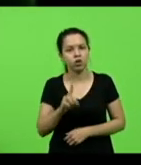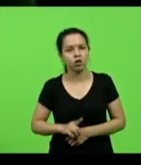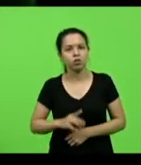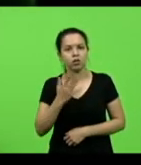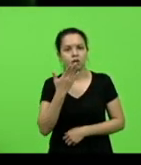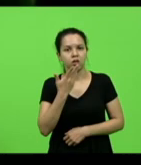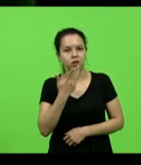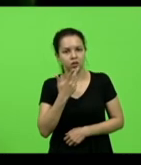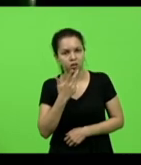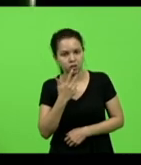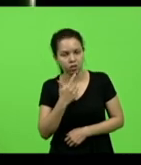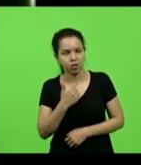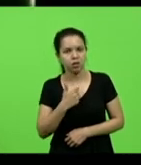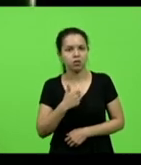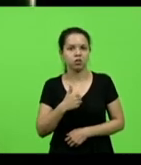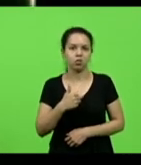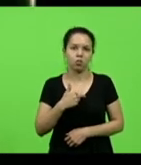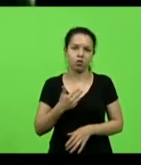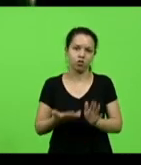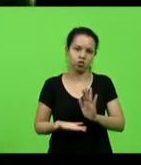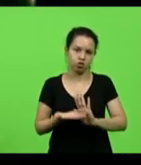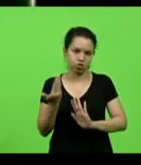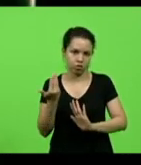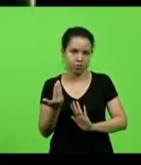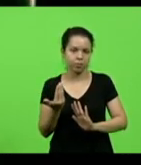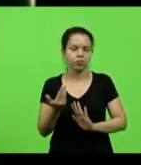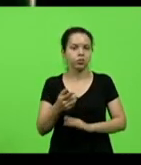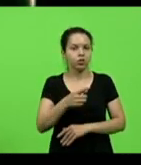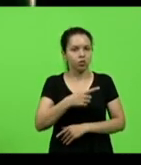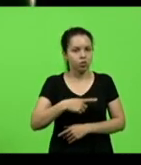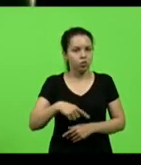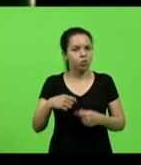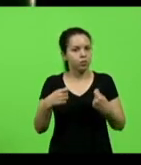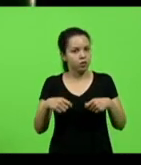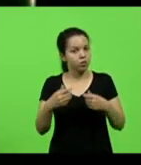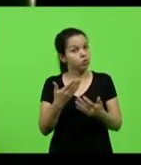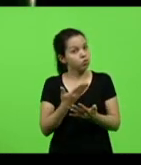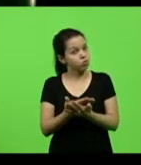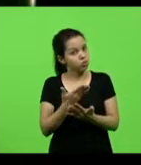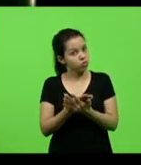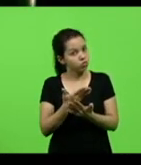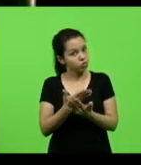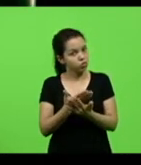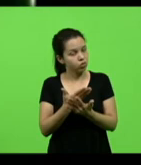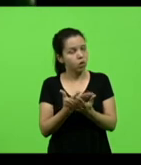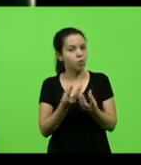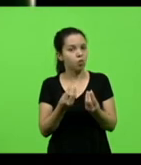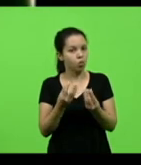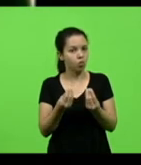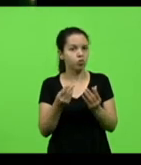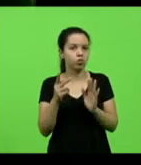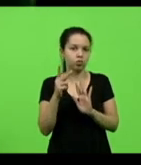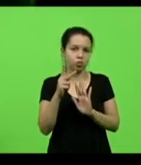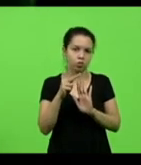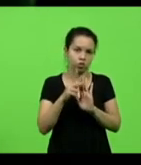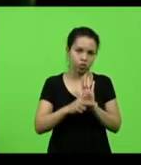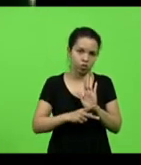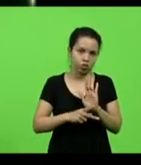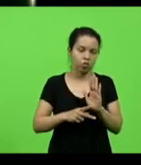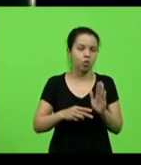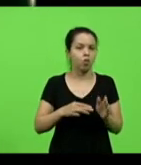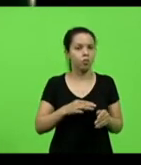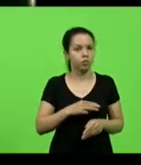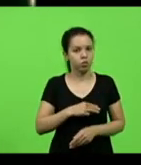podemos frustrar, nós temos que estudar muito ainda esse projeto. Como o Ministério Público já